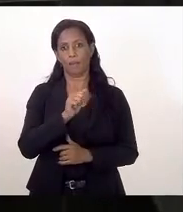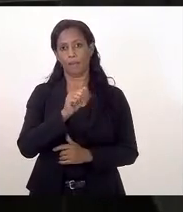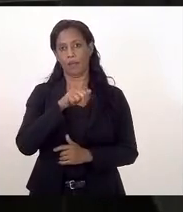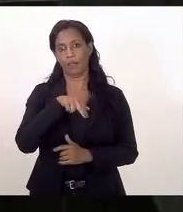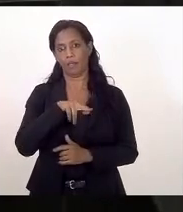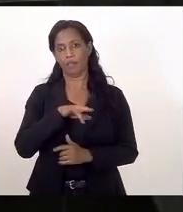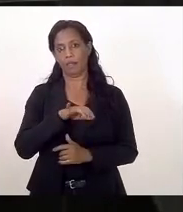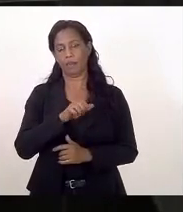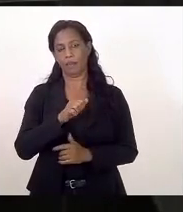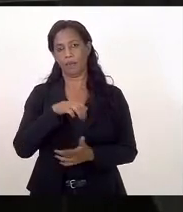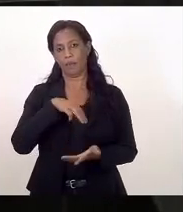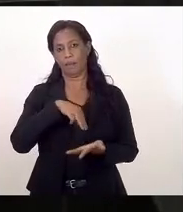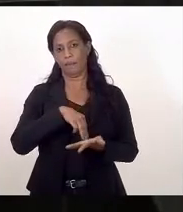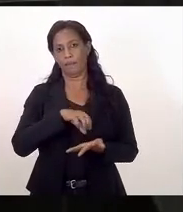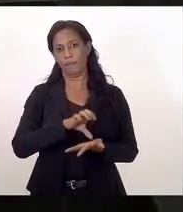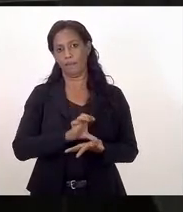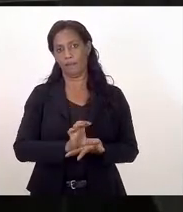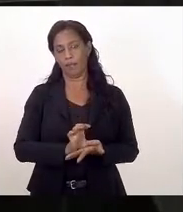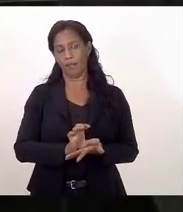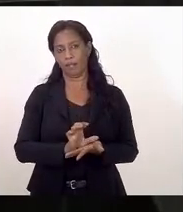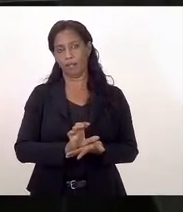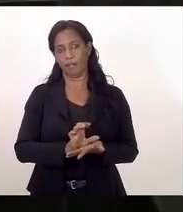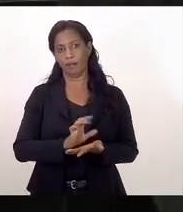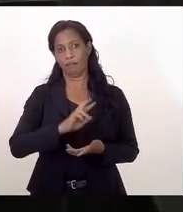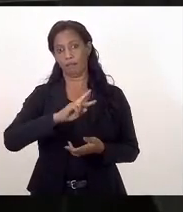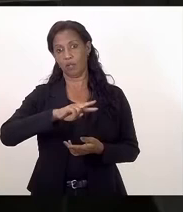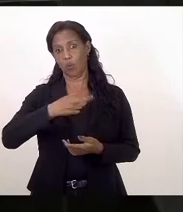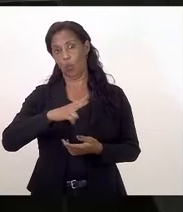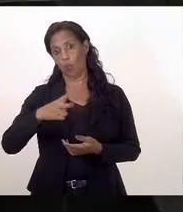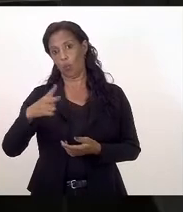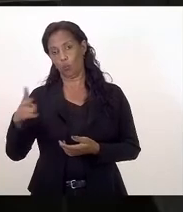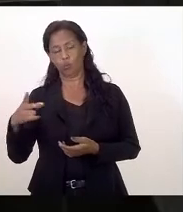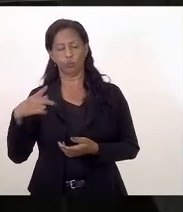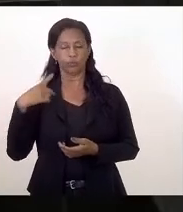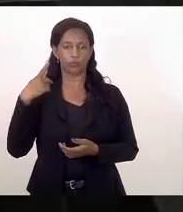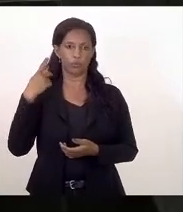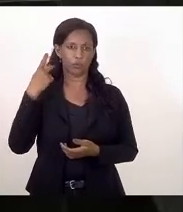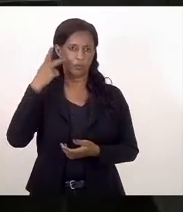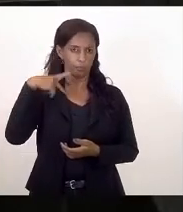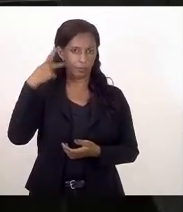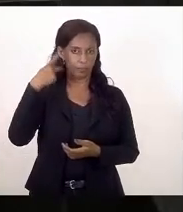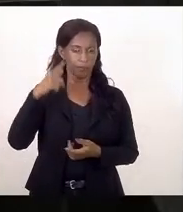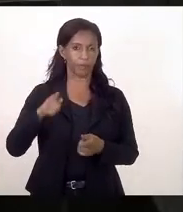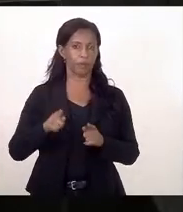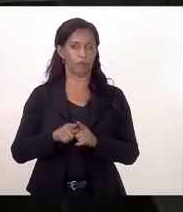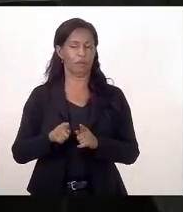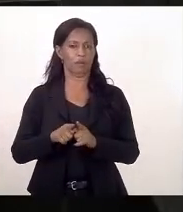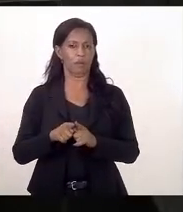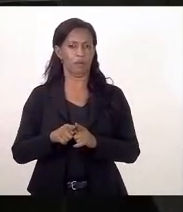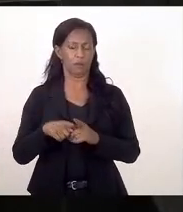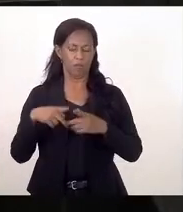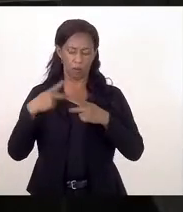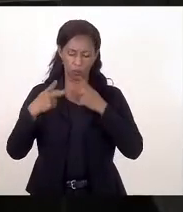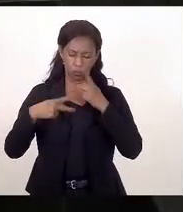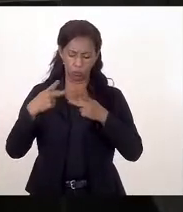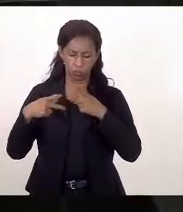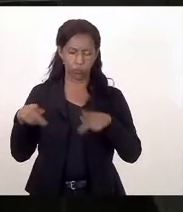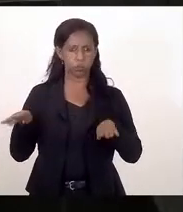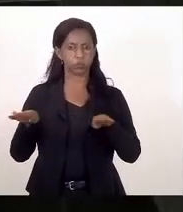e, seguidamente, outros parlamentares reverberaram